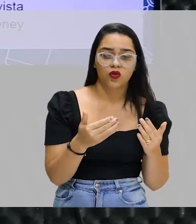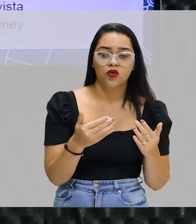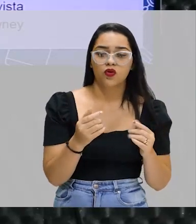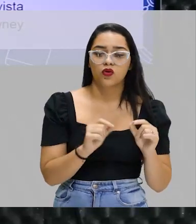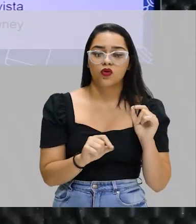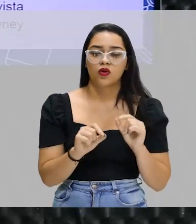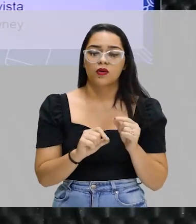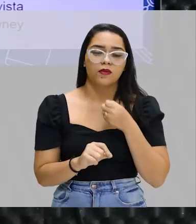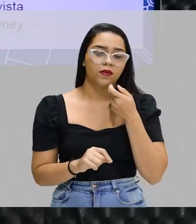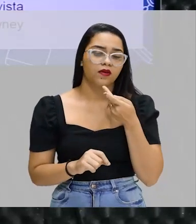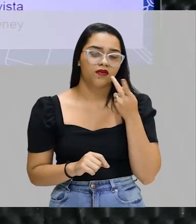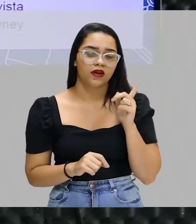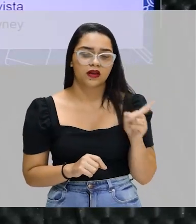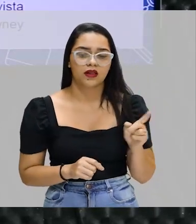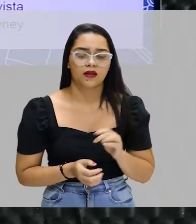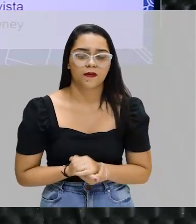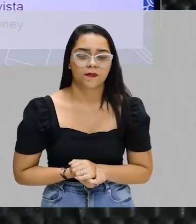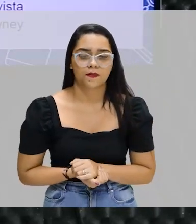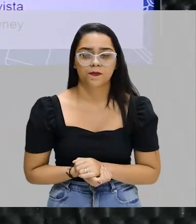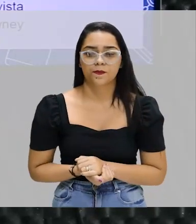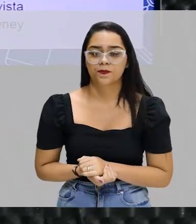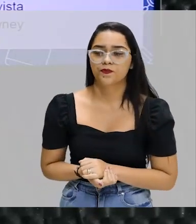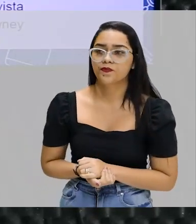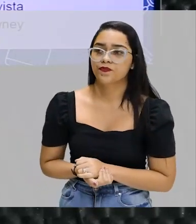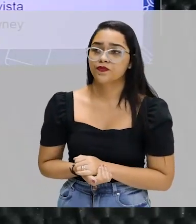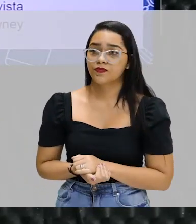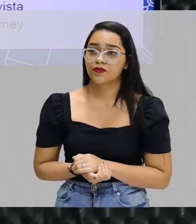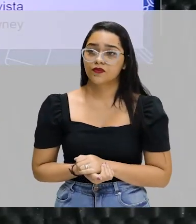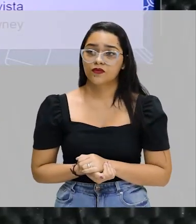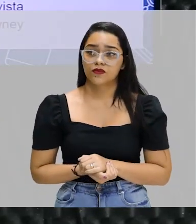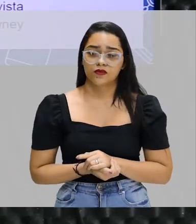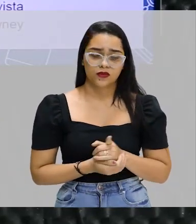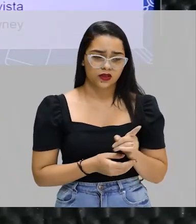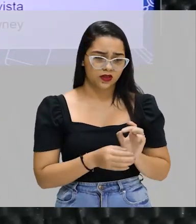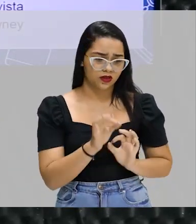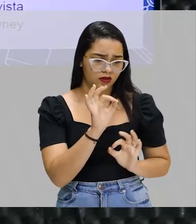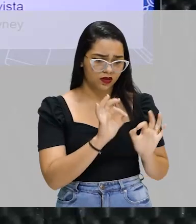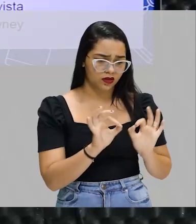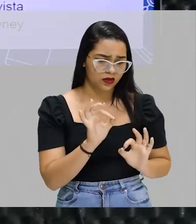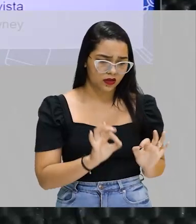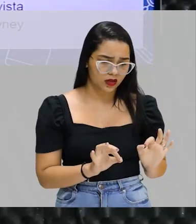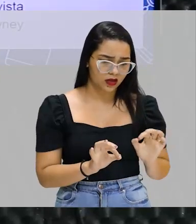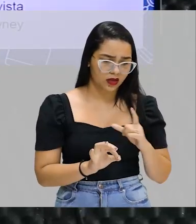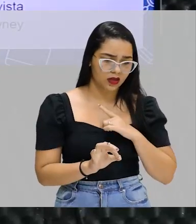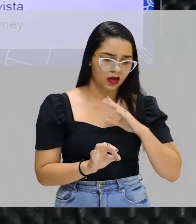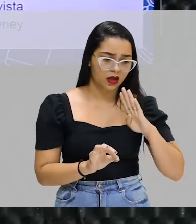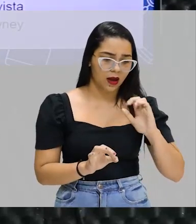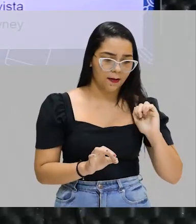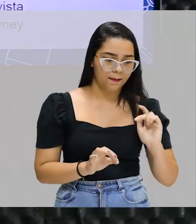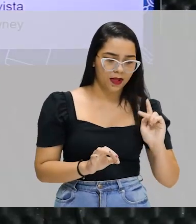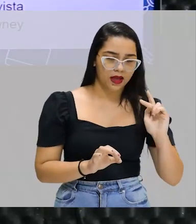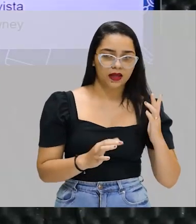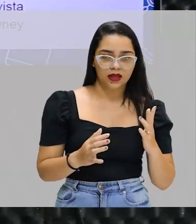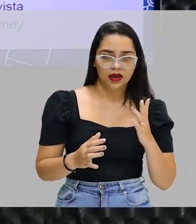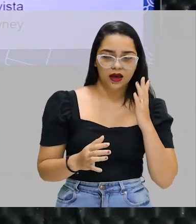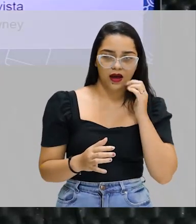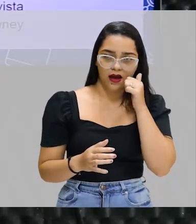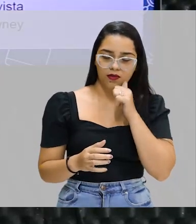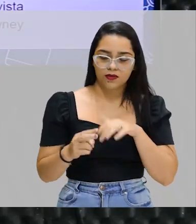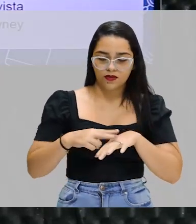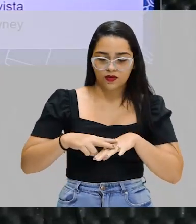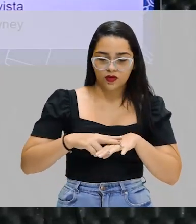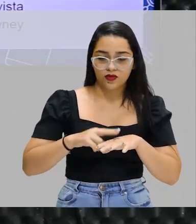para abordá-la? O entrevistador questionou: para você ficar em forma para ser a Black Widow, quer dizer, a viúva